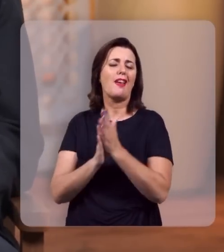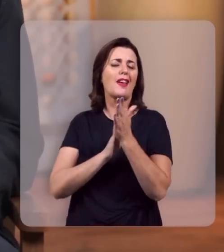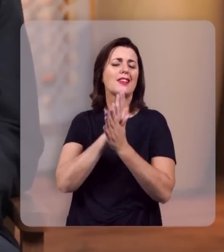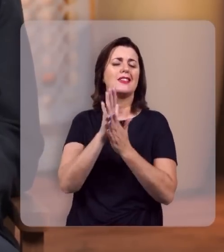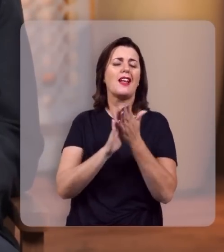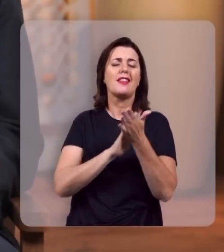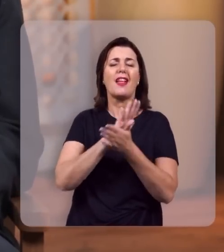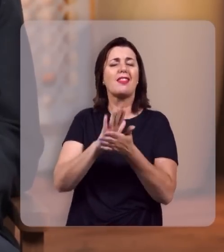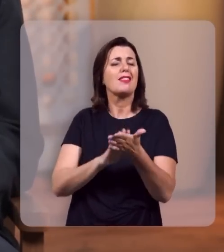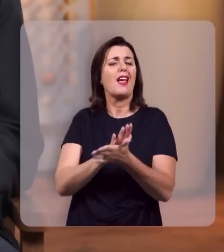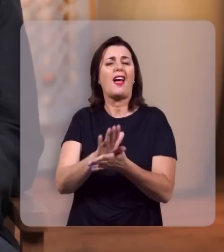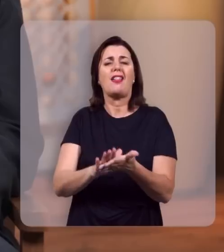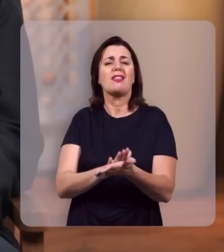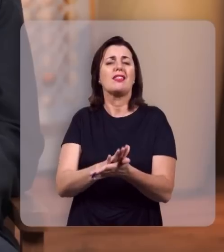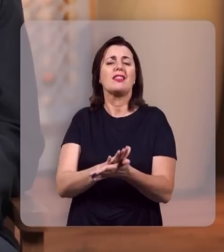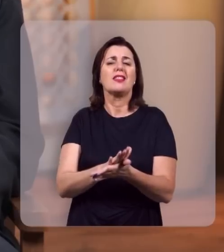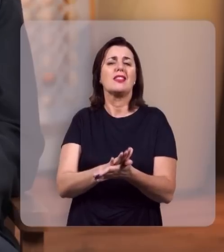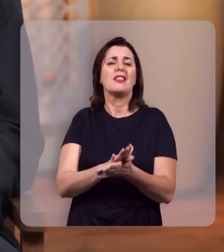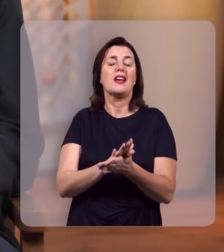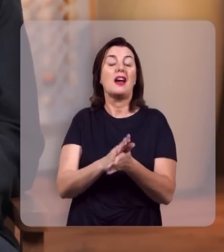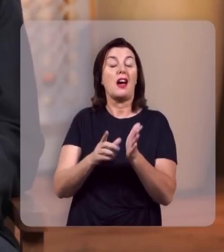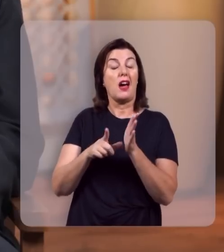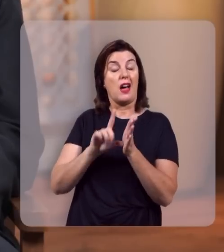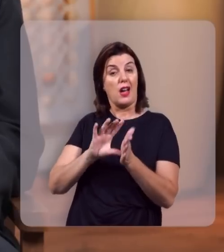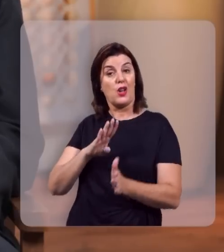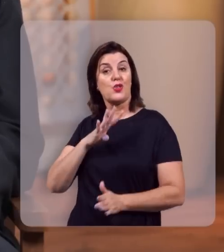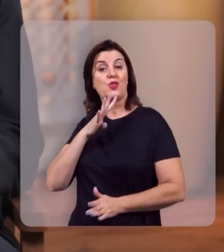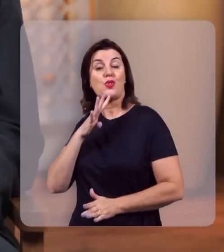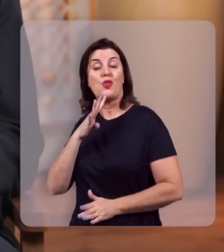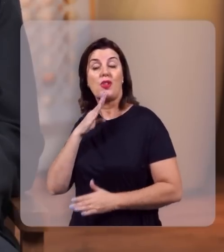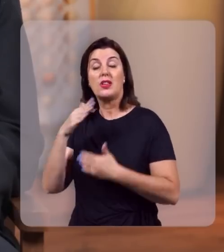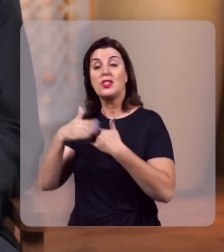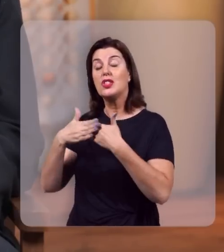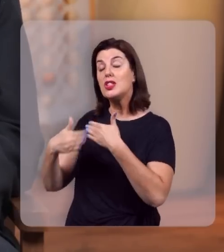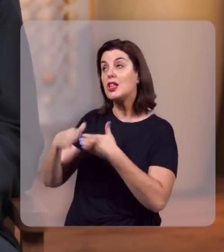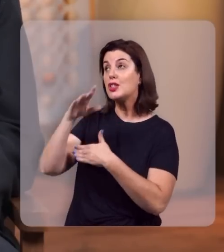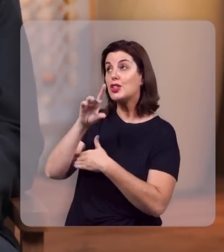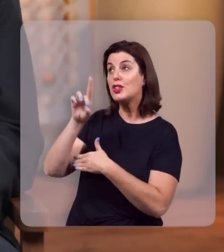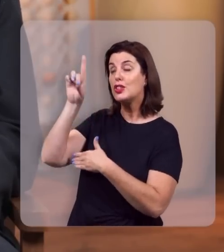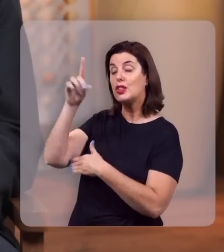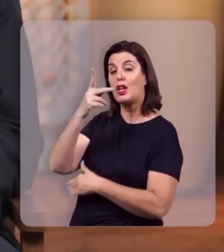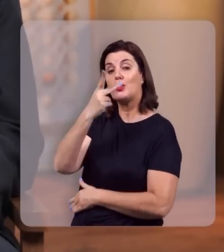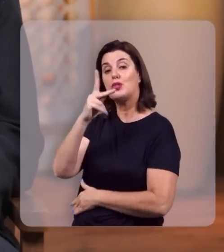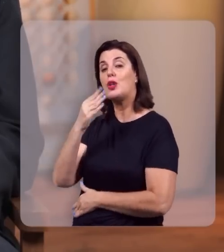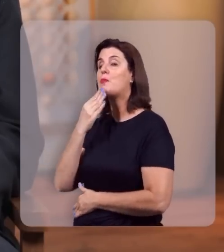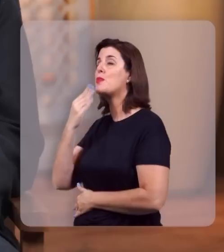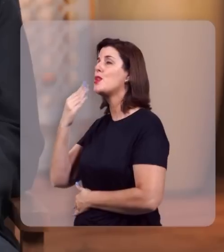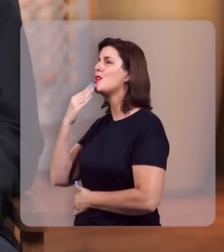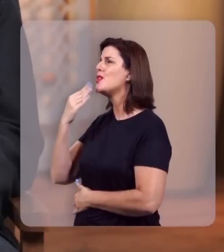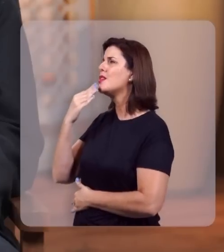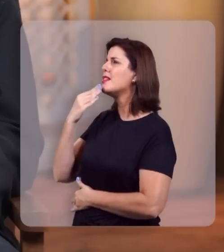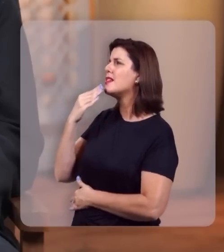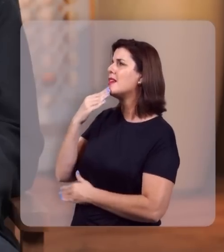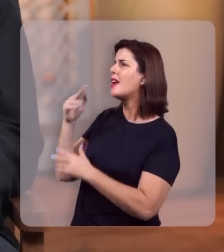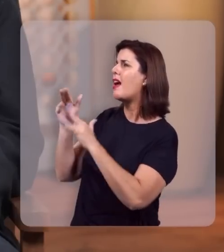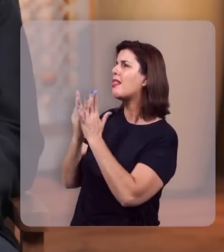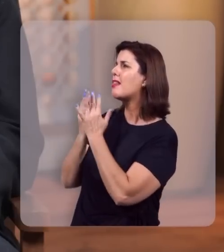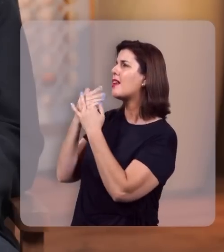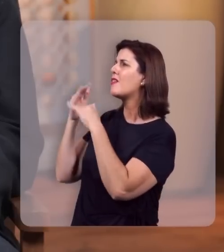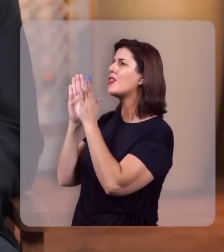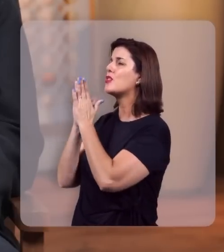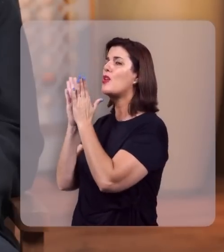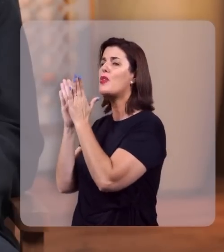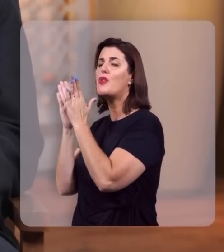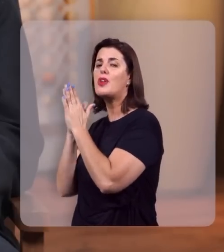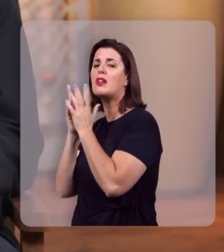de coisa alguma, diz o texto. Antes sejam conhecidas diante de Deus as vossas petições pela